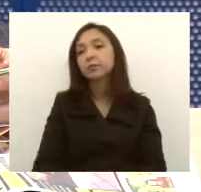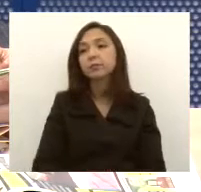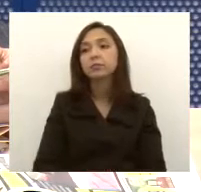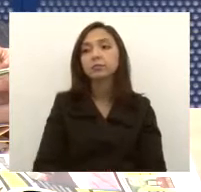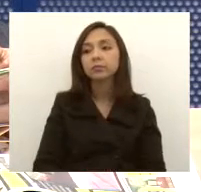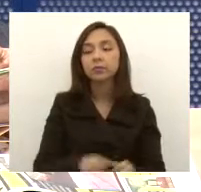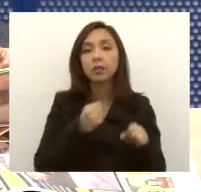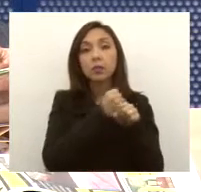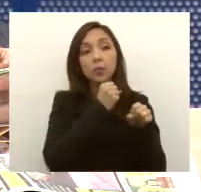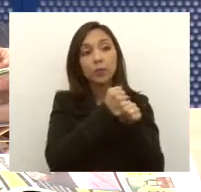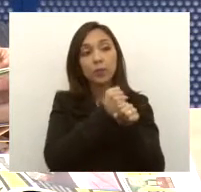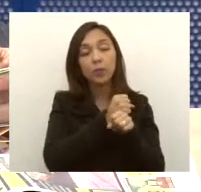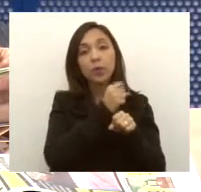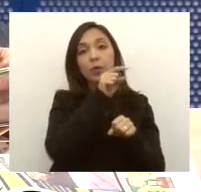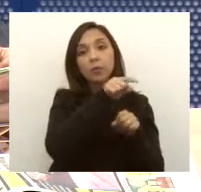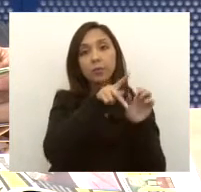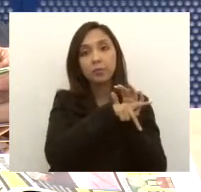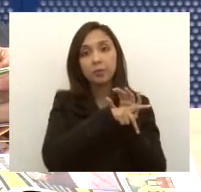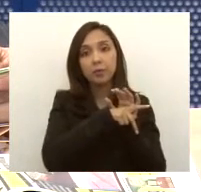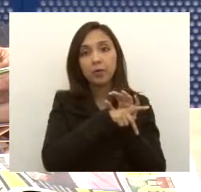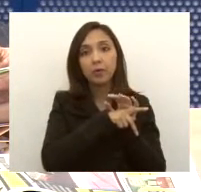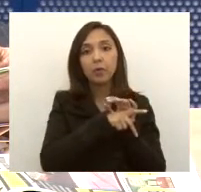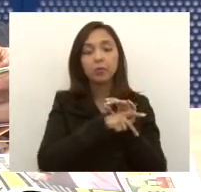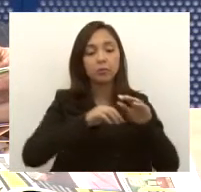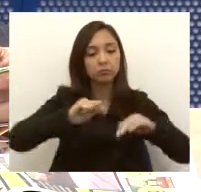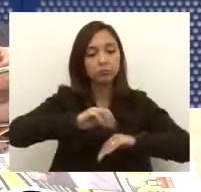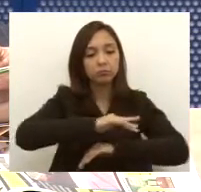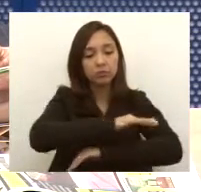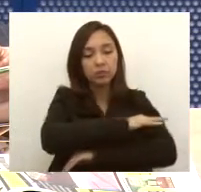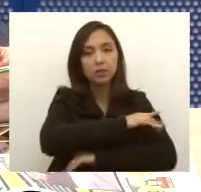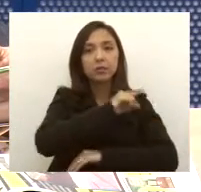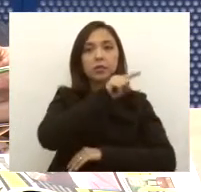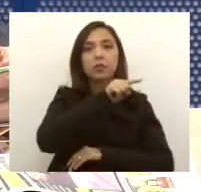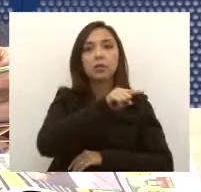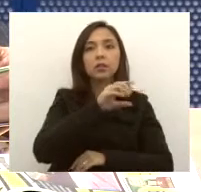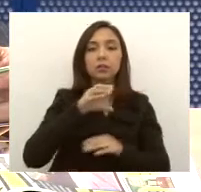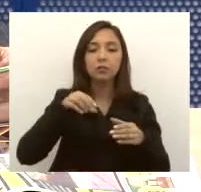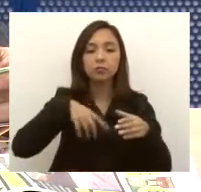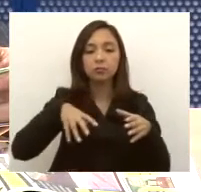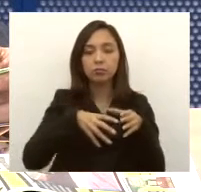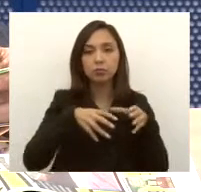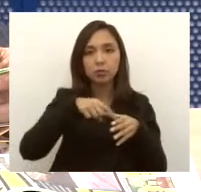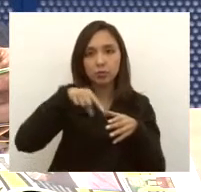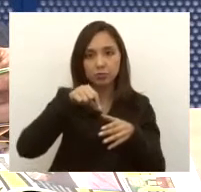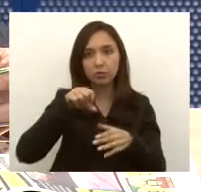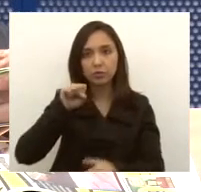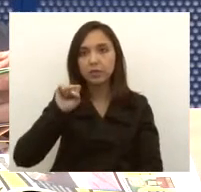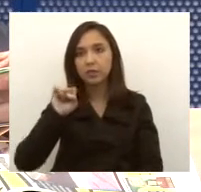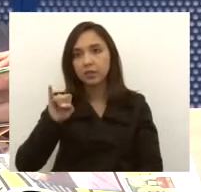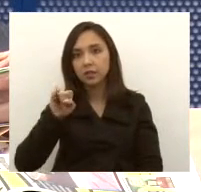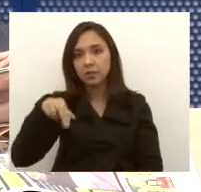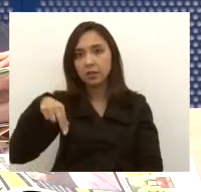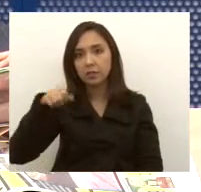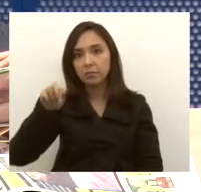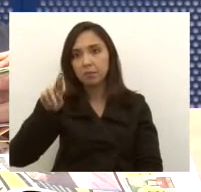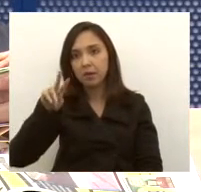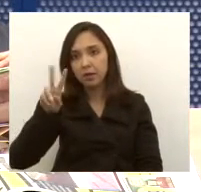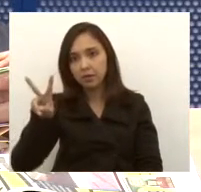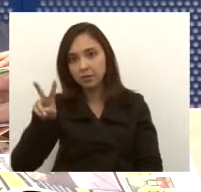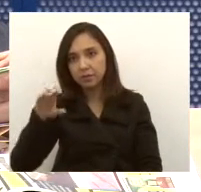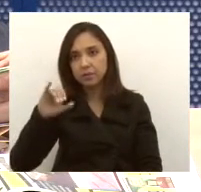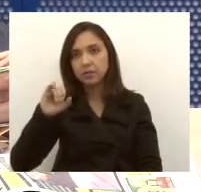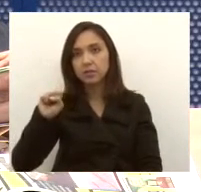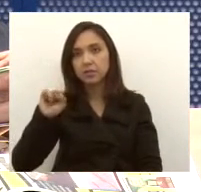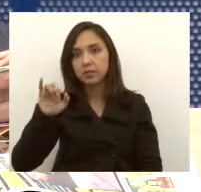as obras referentes ao sistema viário de pavimentação executada pelo consórcio Empave-Firpave. O prazo expira